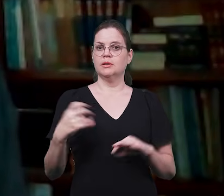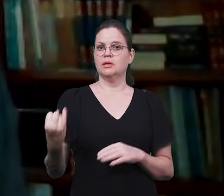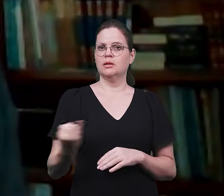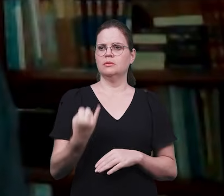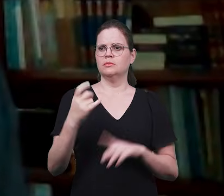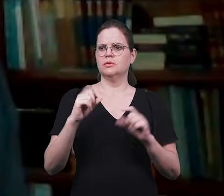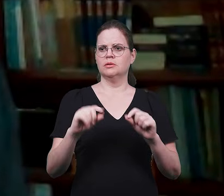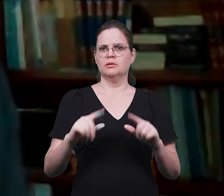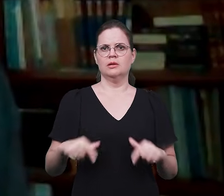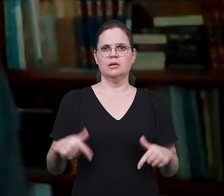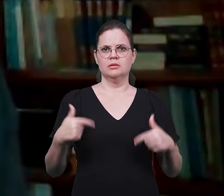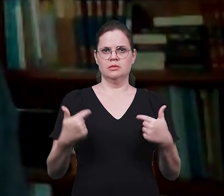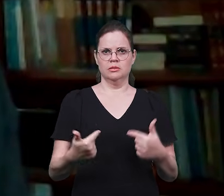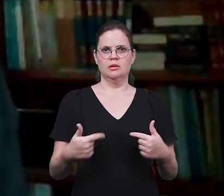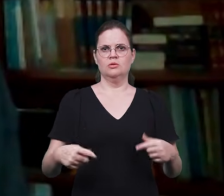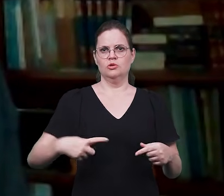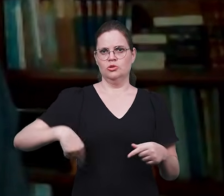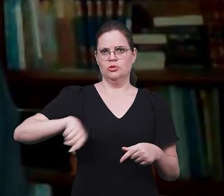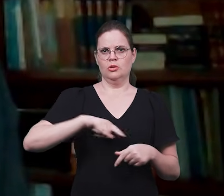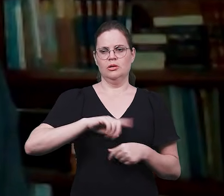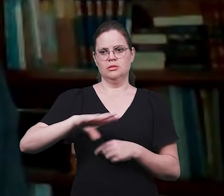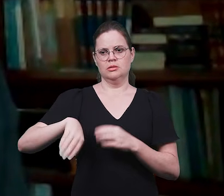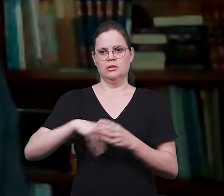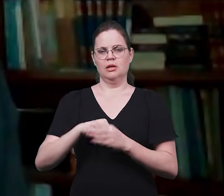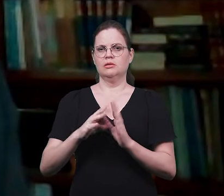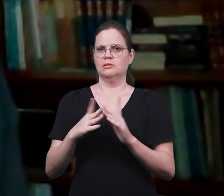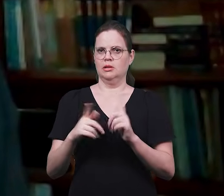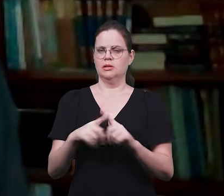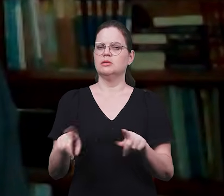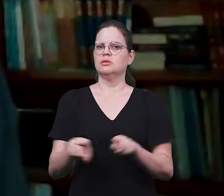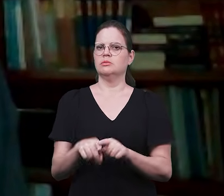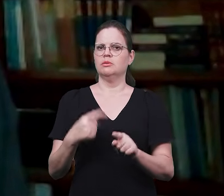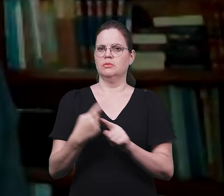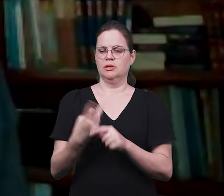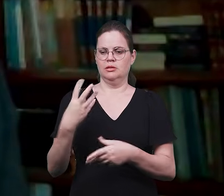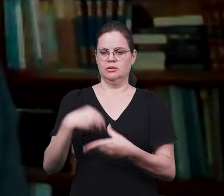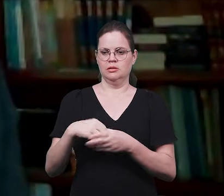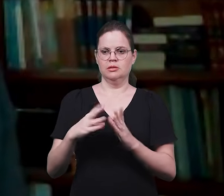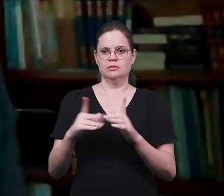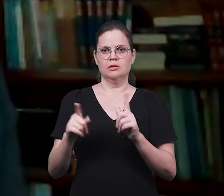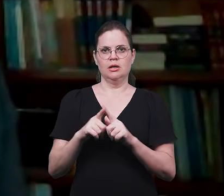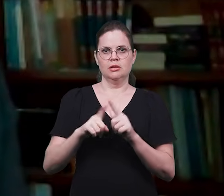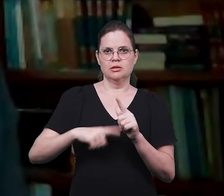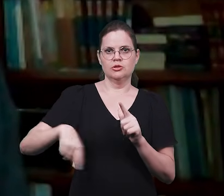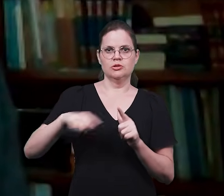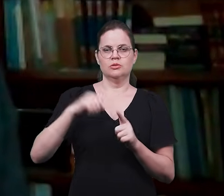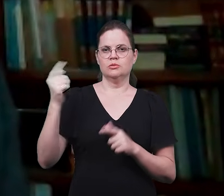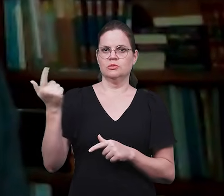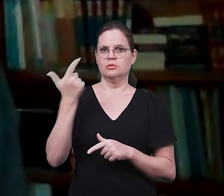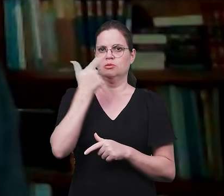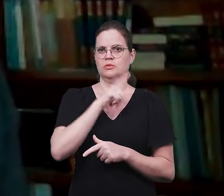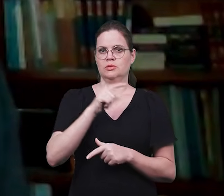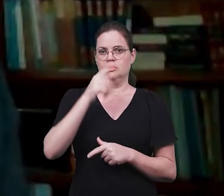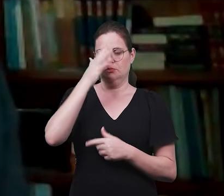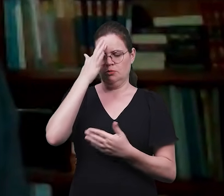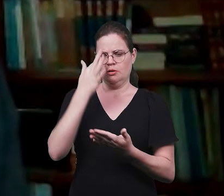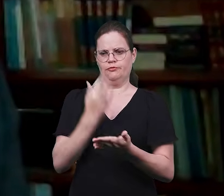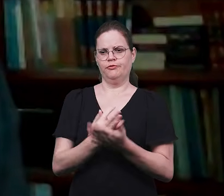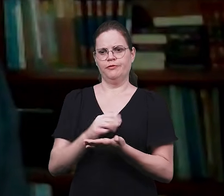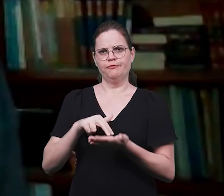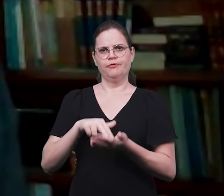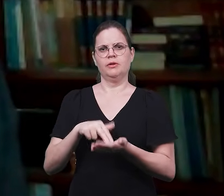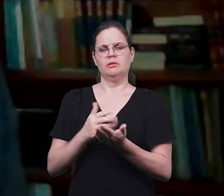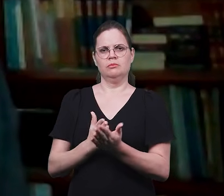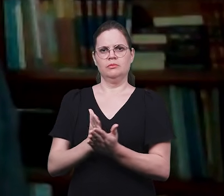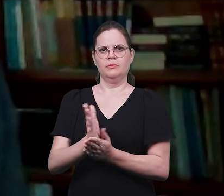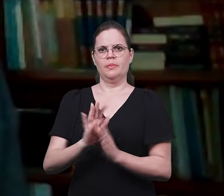é fundamental a ação da igreja, né? Porque é no corpo que nós alcançamos a